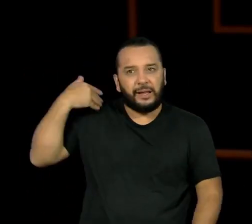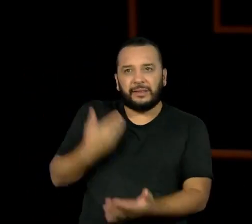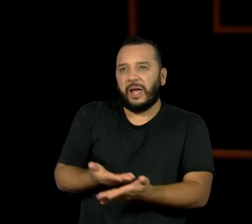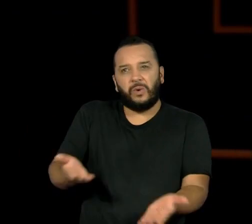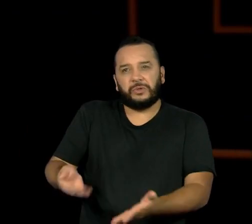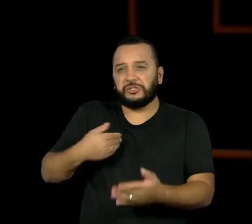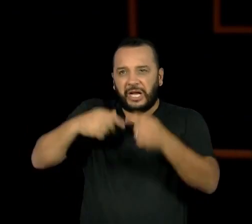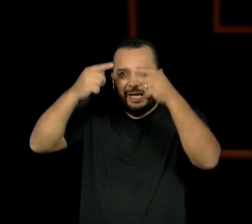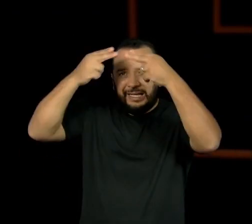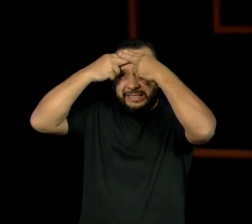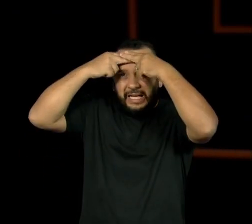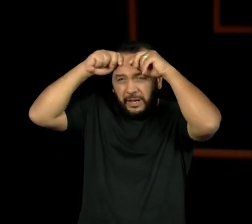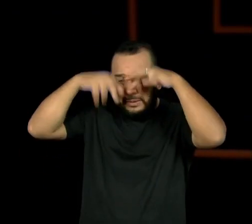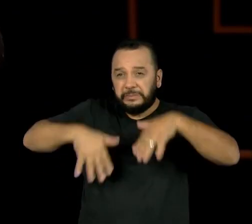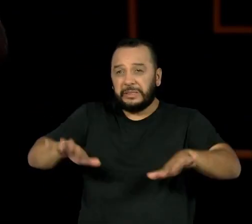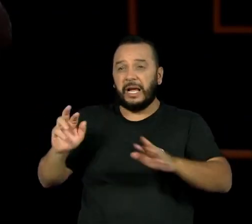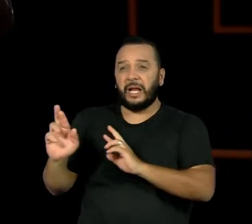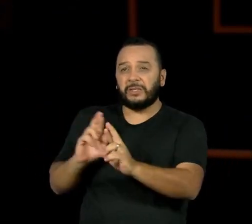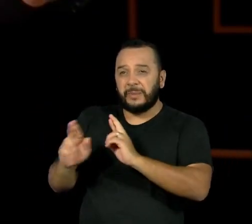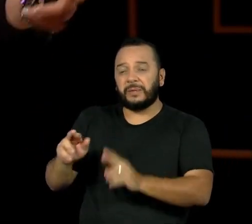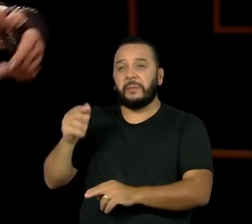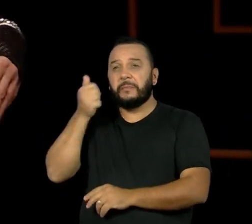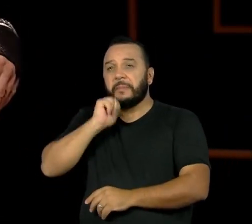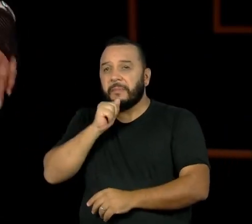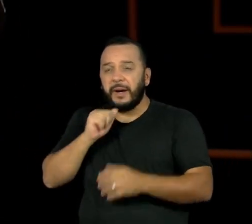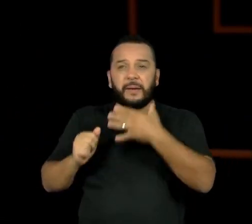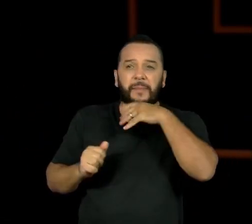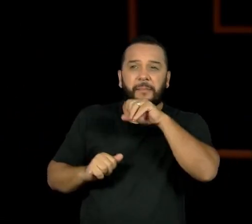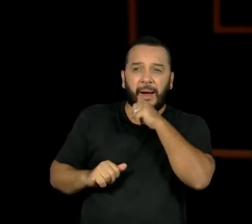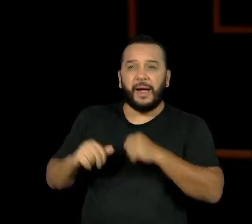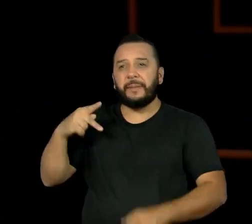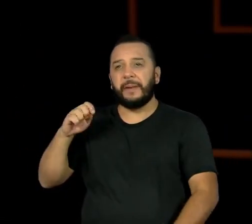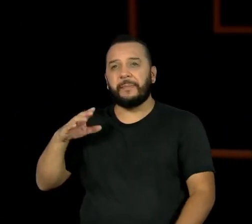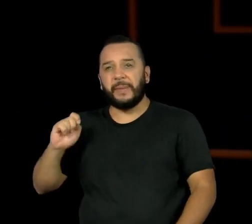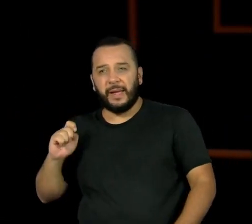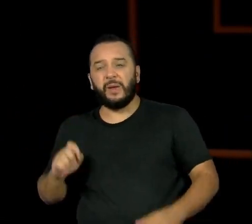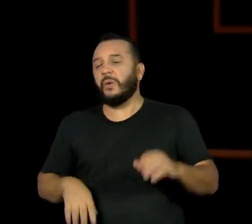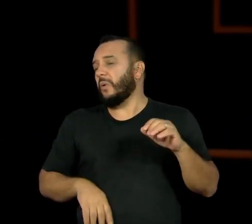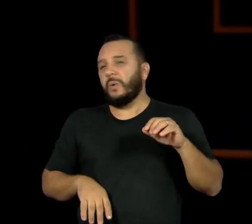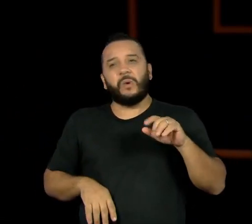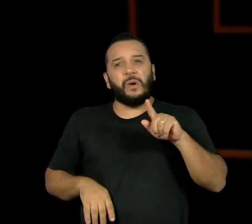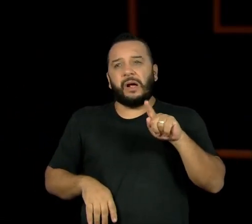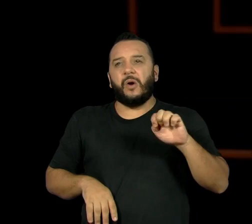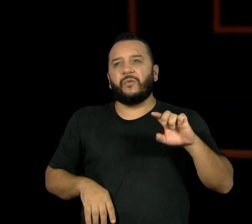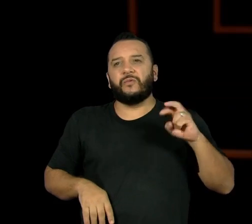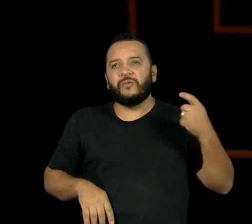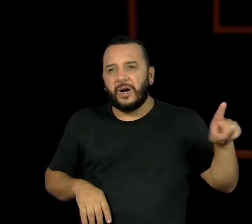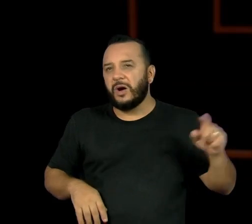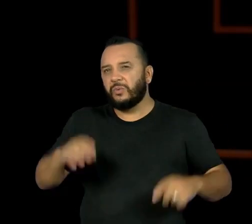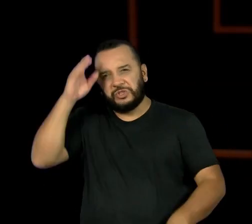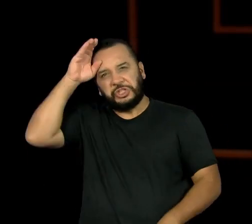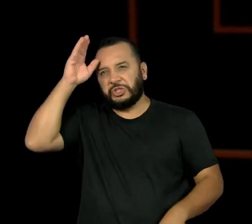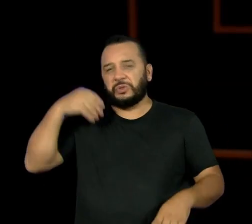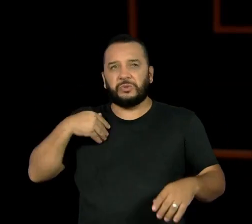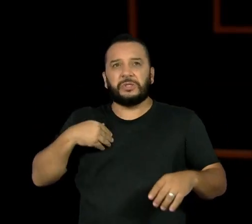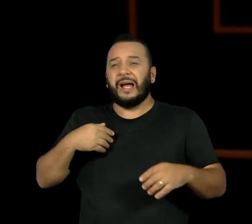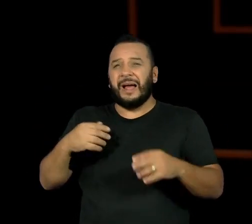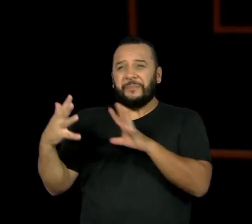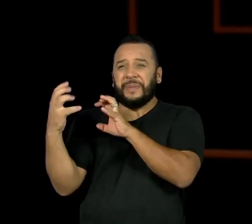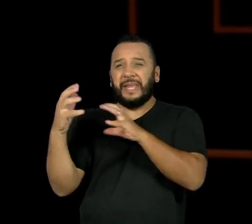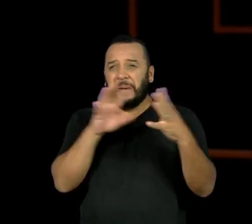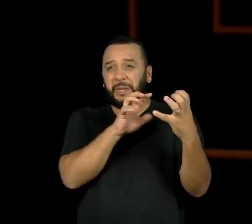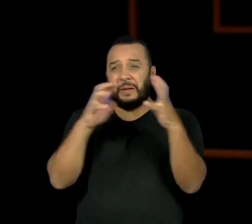Relacionamento, com mãe, com pai, com Pepeu, com Moraes, com não sei quem, com Galvão, seja com quem fosse, com tio, qualquer briguinha que eu